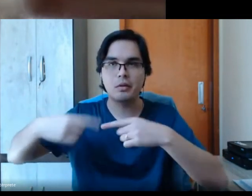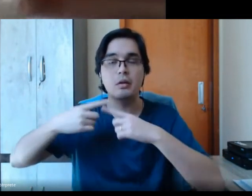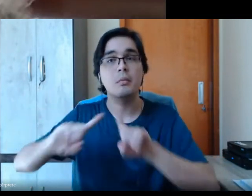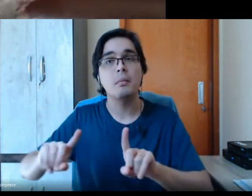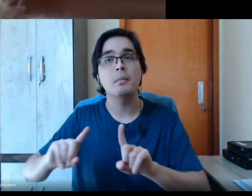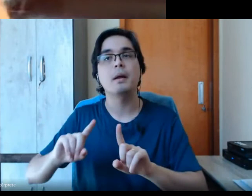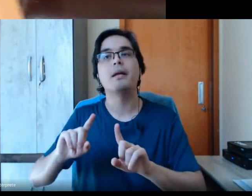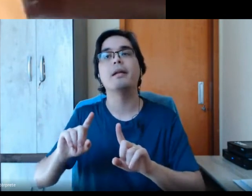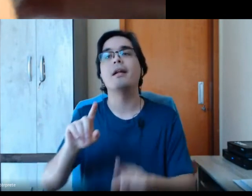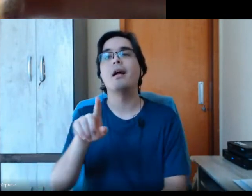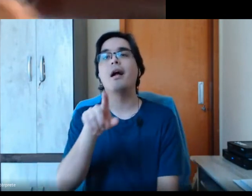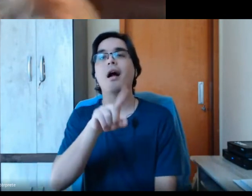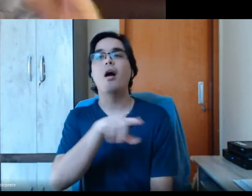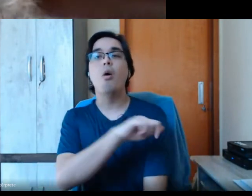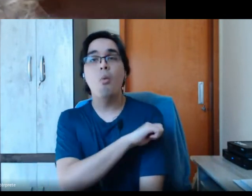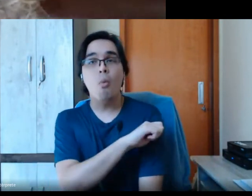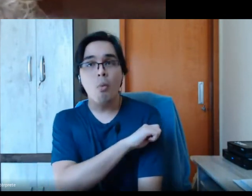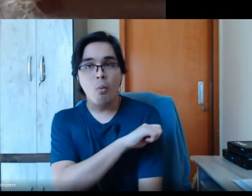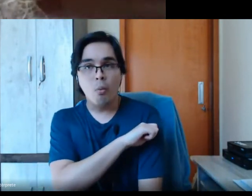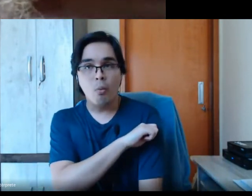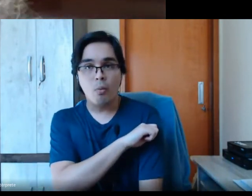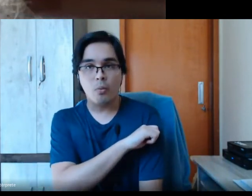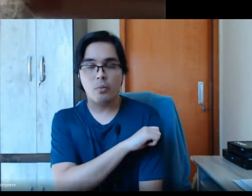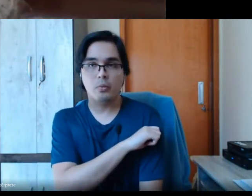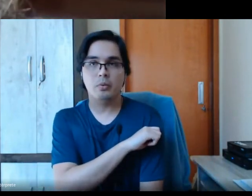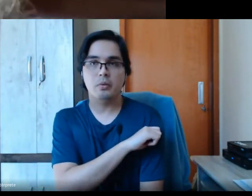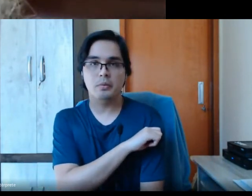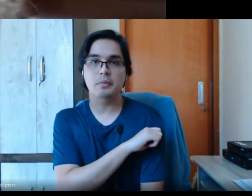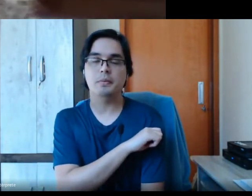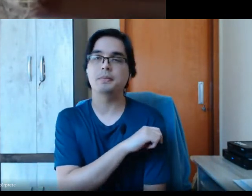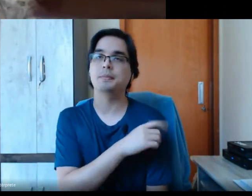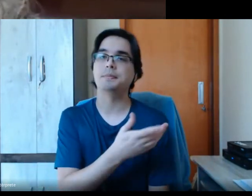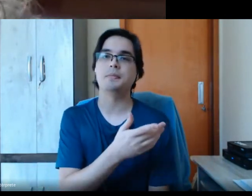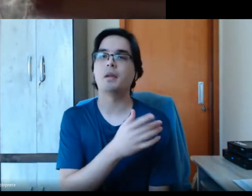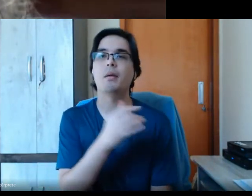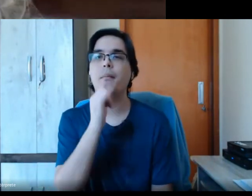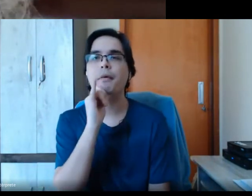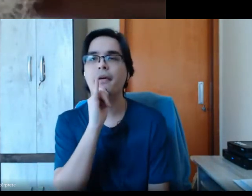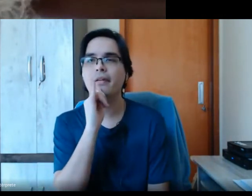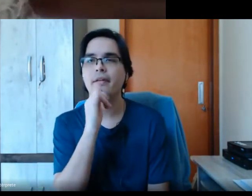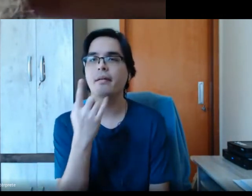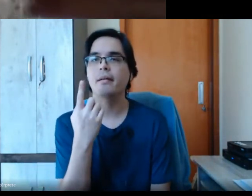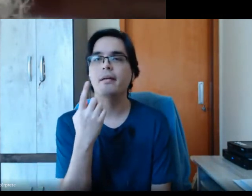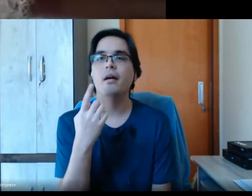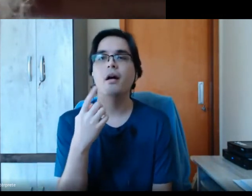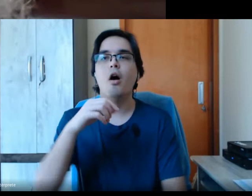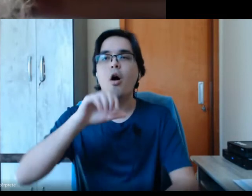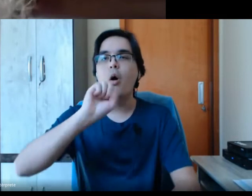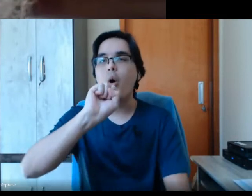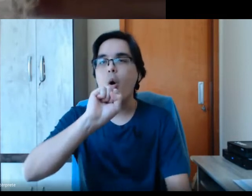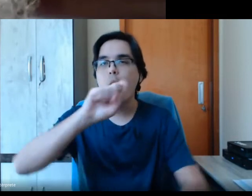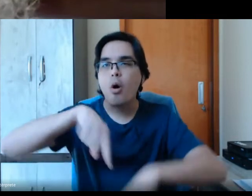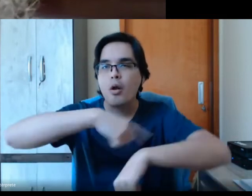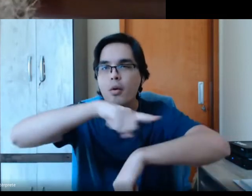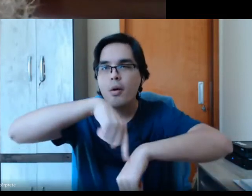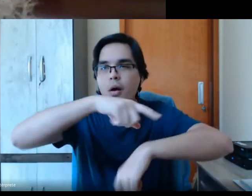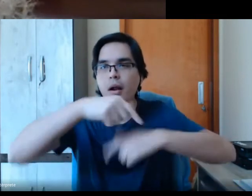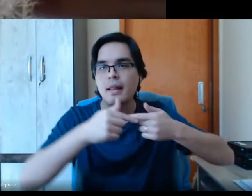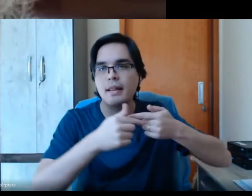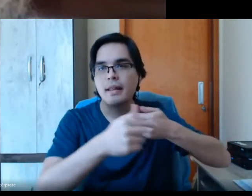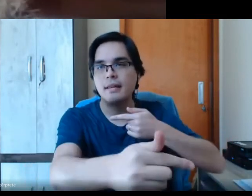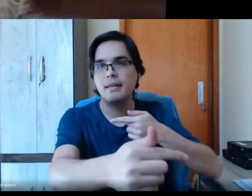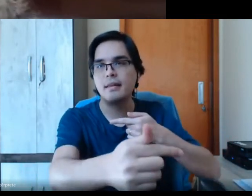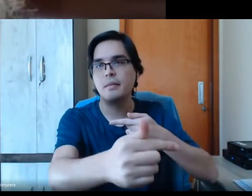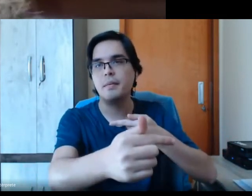a dois tópicos, entendeu, Sabrina? Eu acho que não há problema você disponibilizar dois tópicos seguidos, assim.